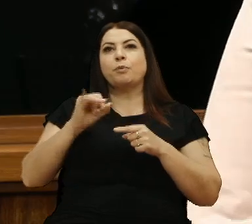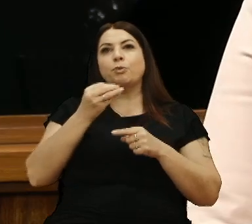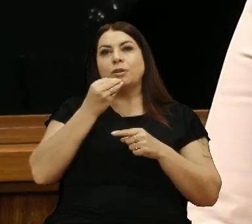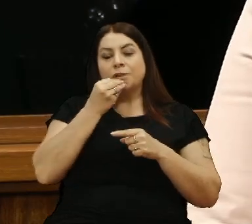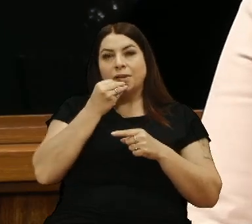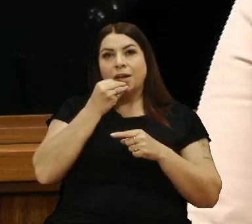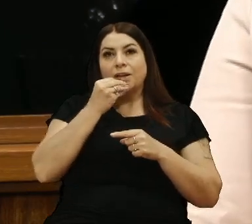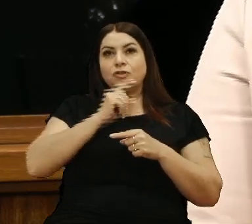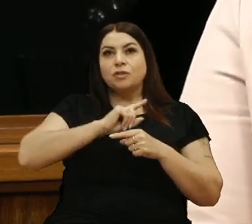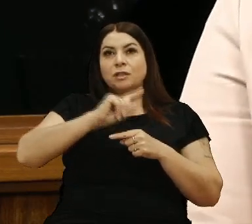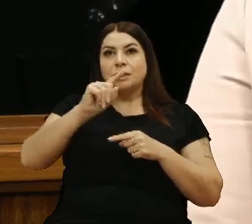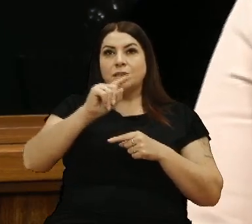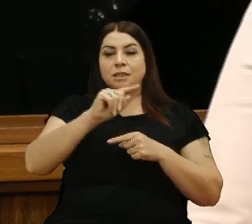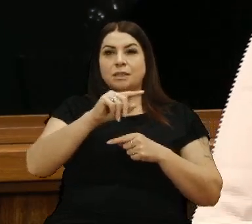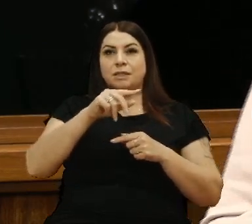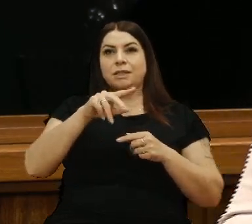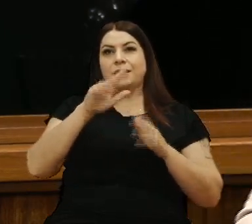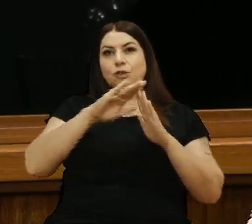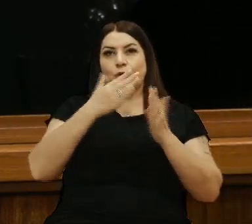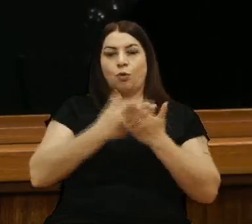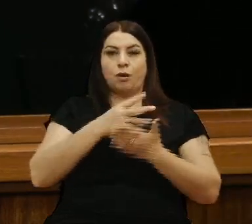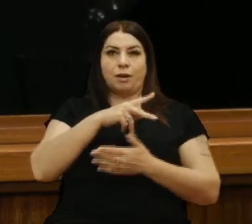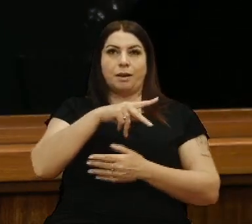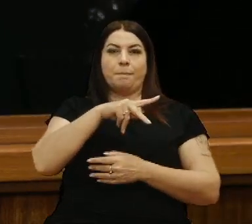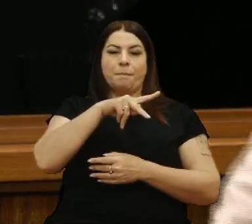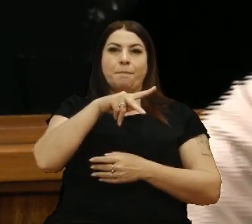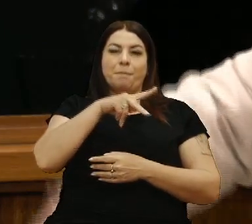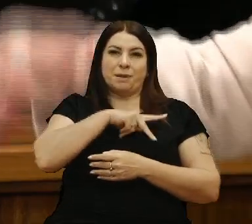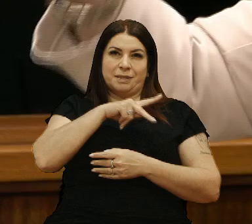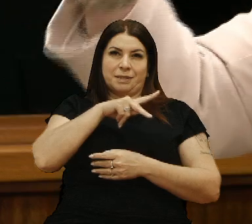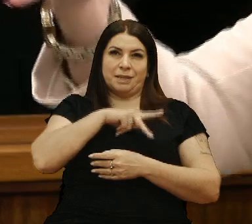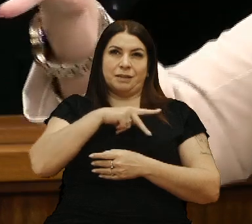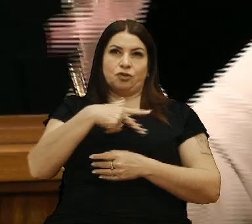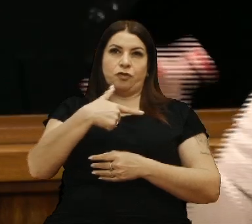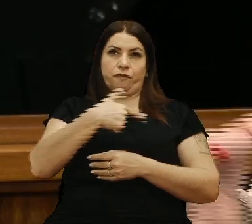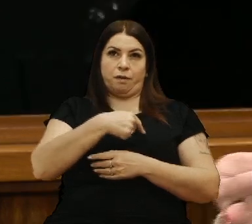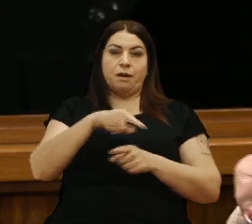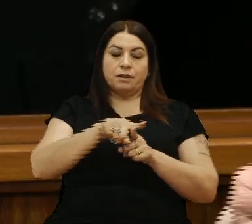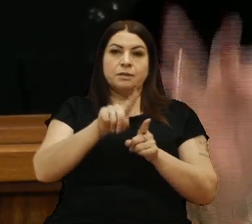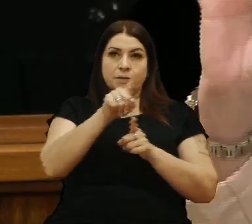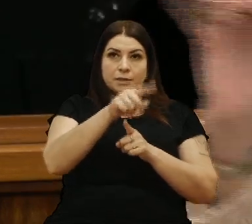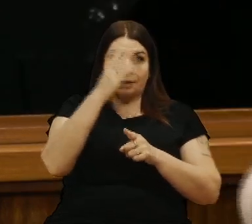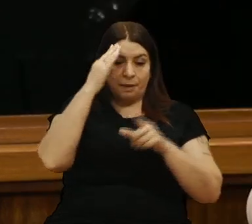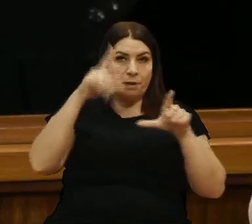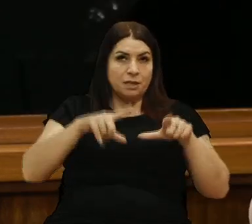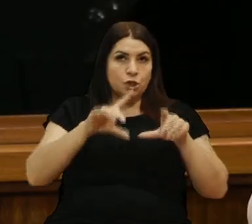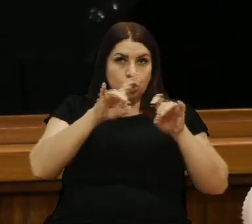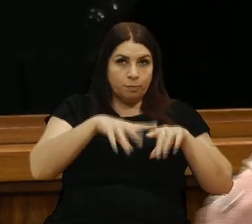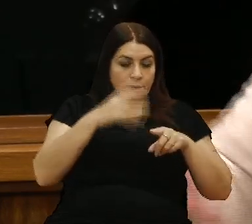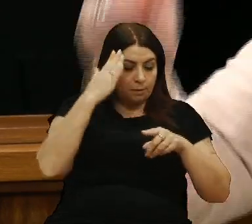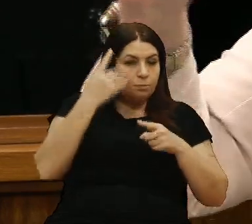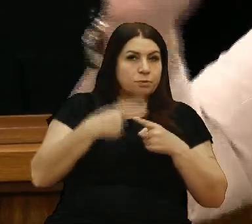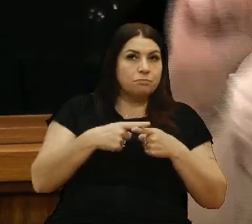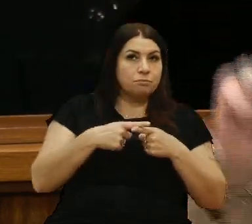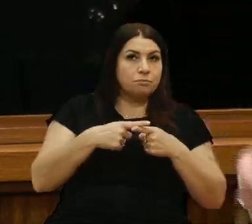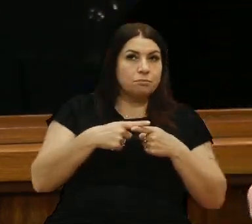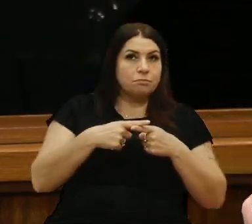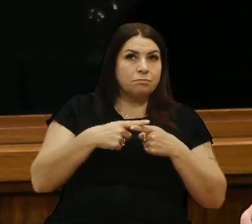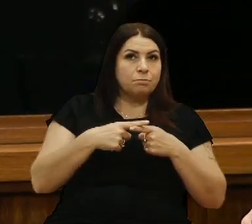oportunidade de ir no Presidente Vargas, e as salas estavam... Sabe por que tinha sala sobrando? porque